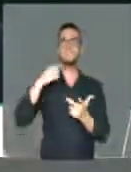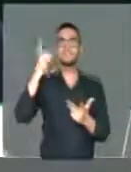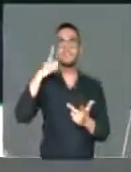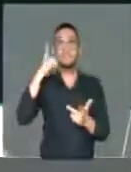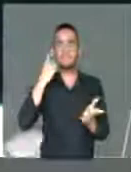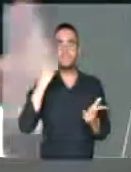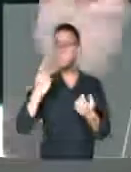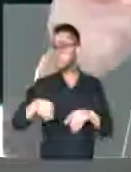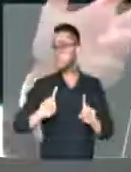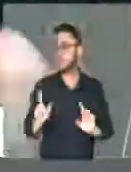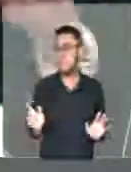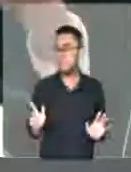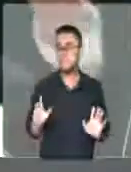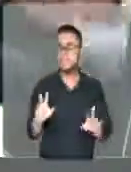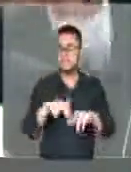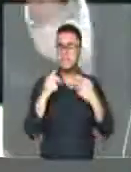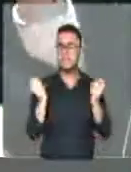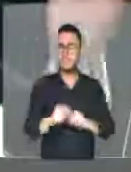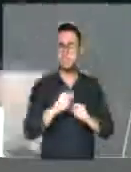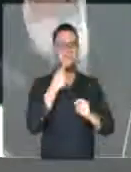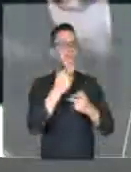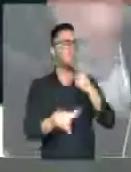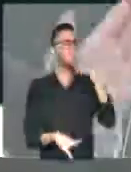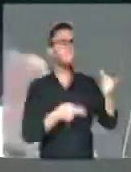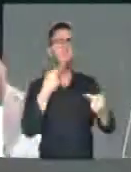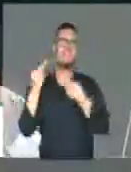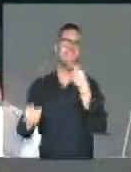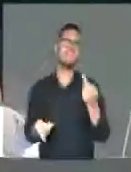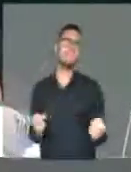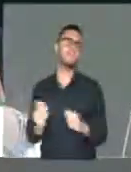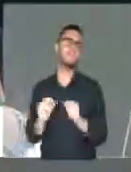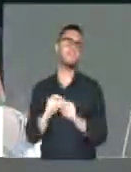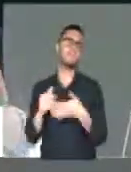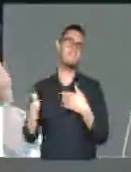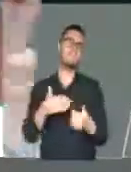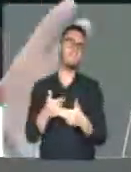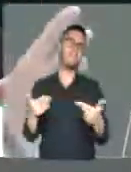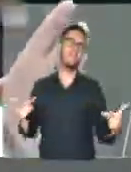deputados não precisam. Então eles podem bater, podem falar, podem fazer o que quiser.